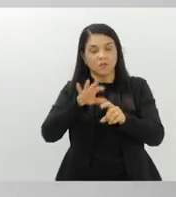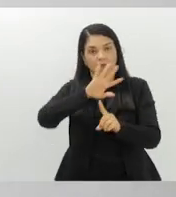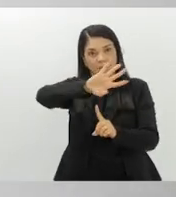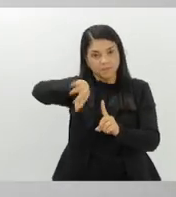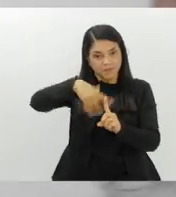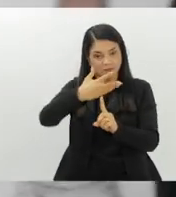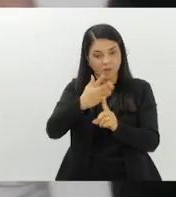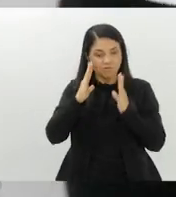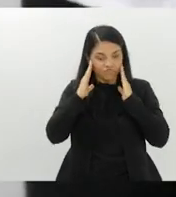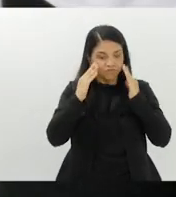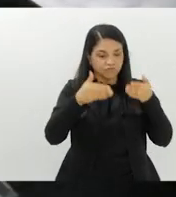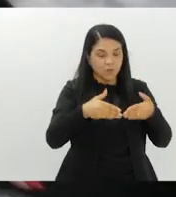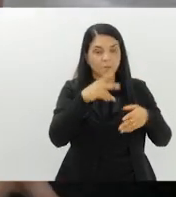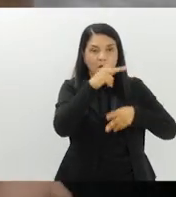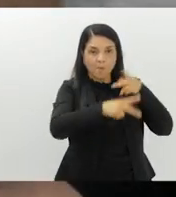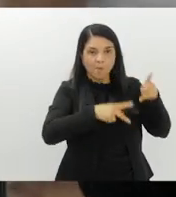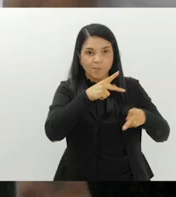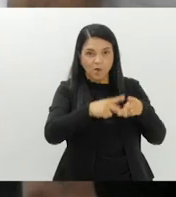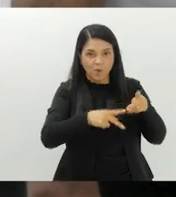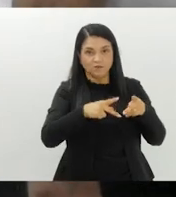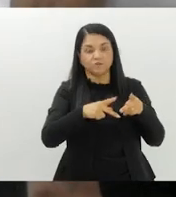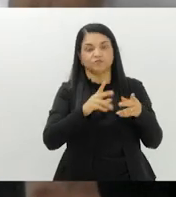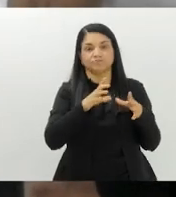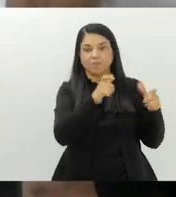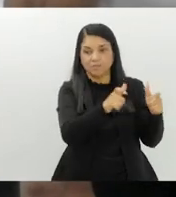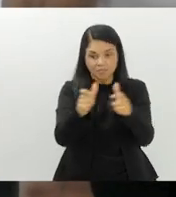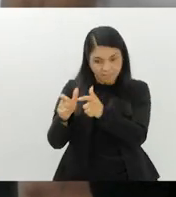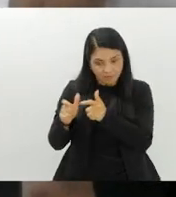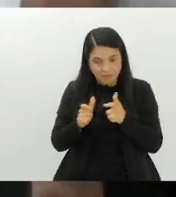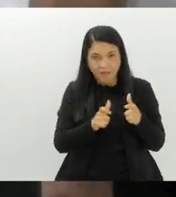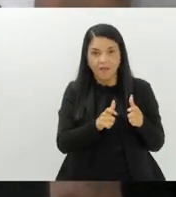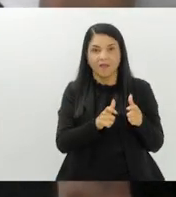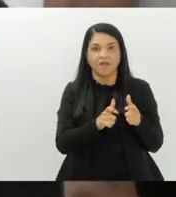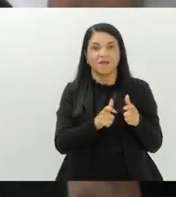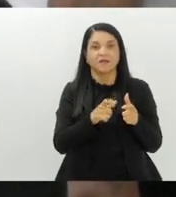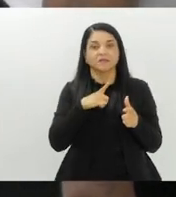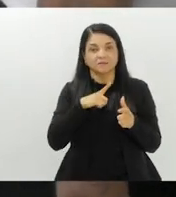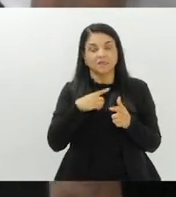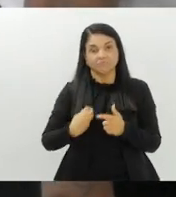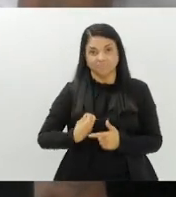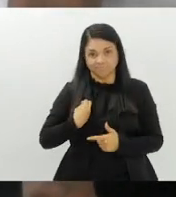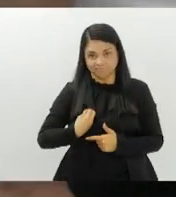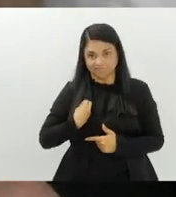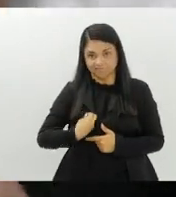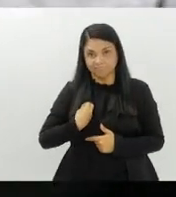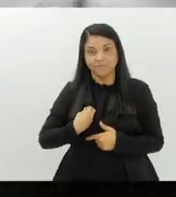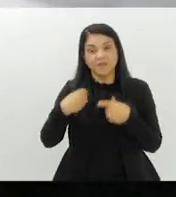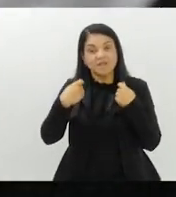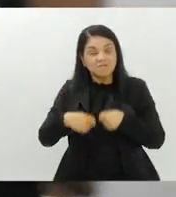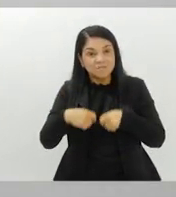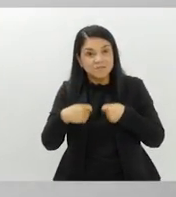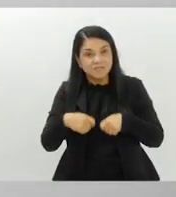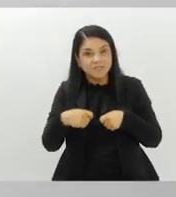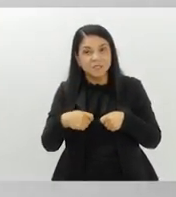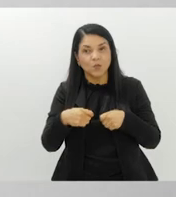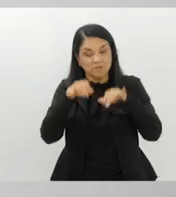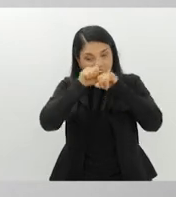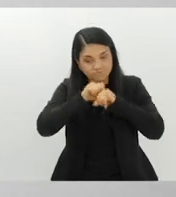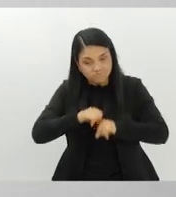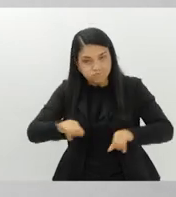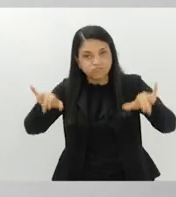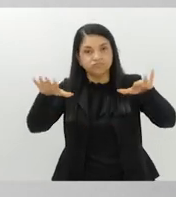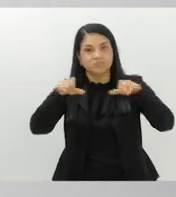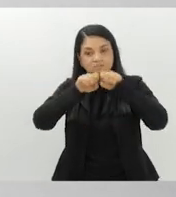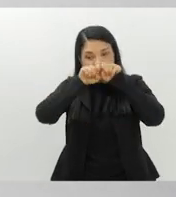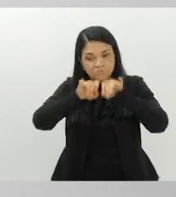para povos originários, para povos territoriais. Então, já existe ali, o que a gente precisa é implantar isso cada vez mais